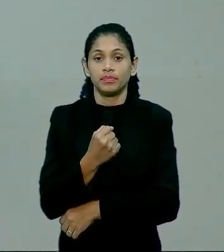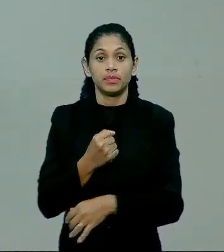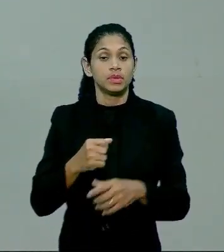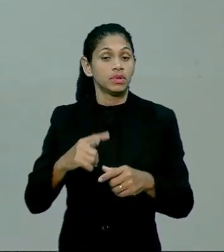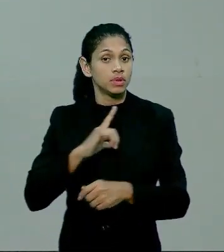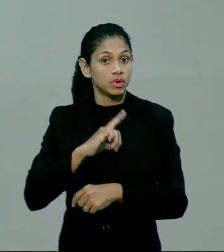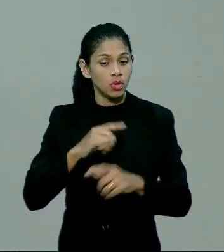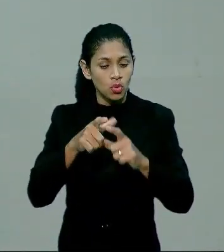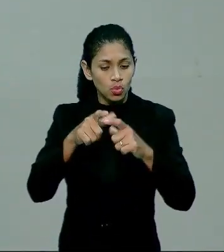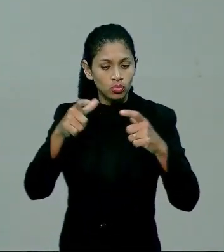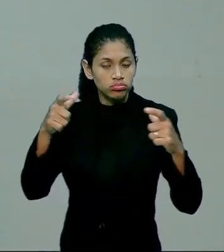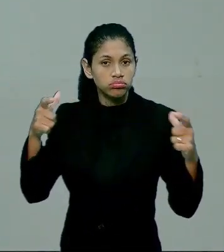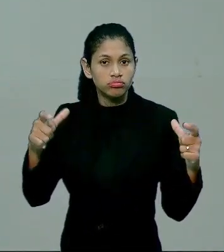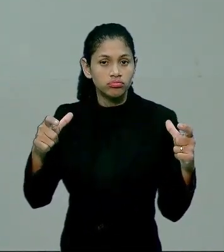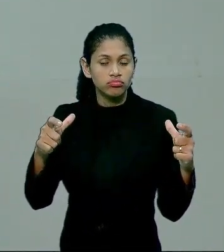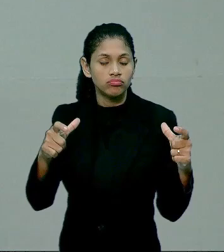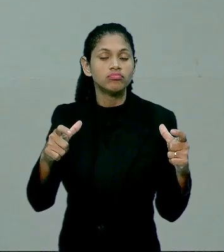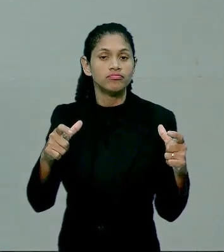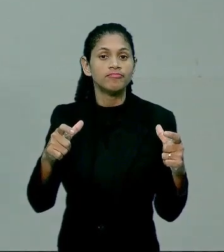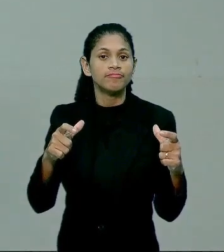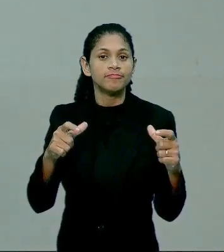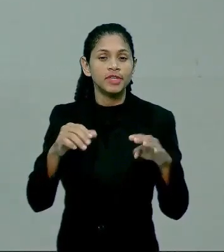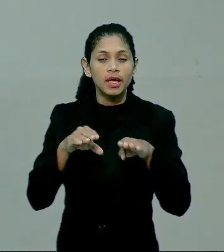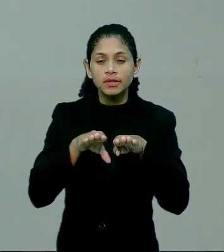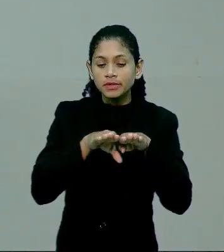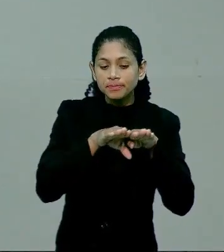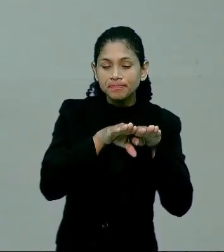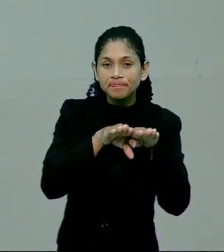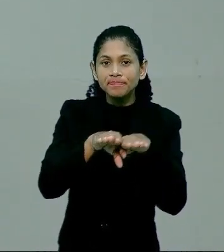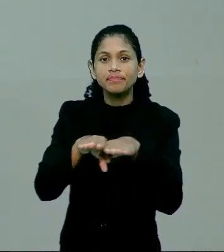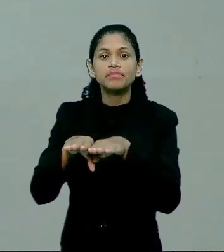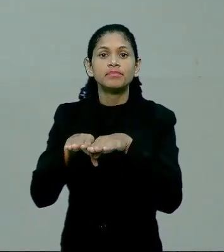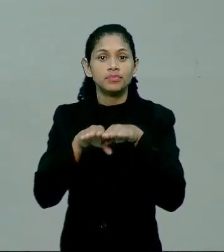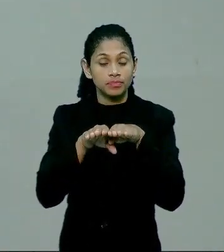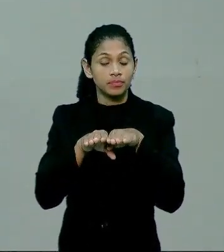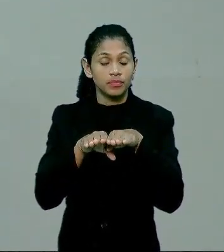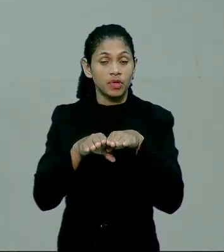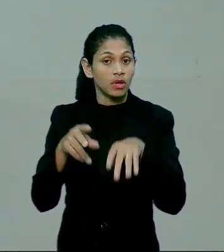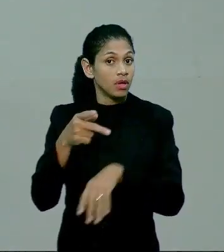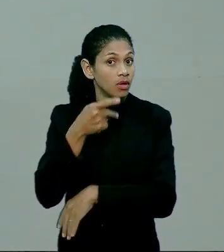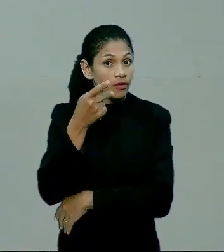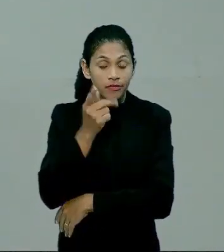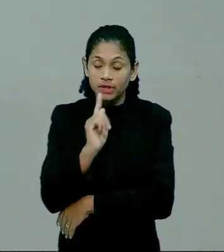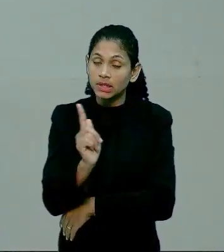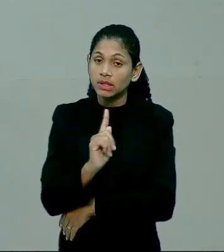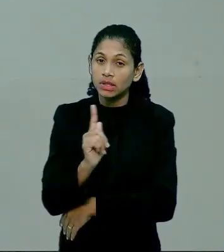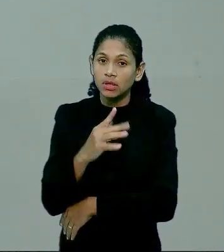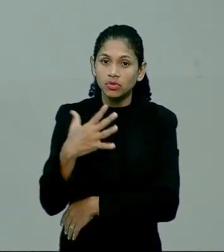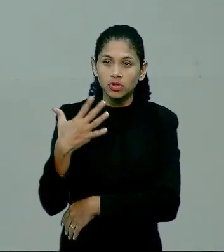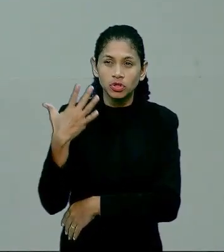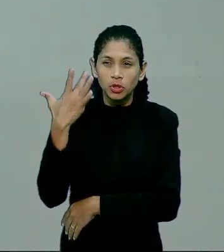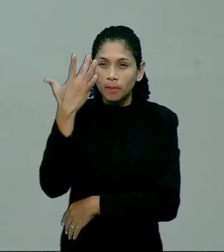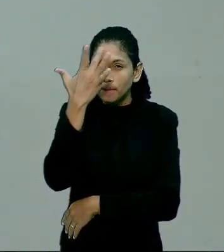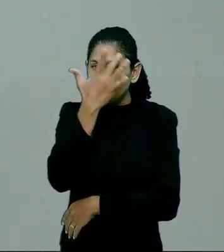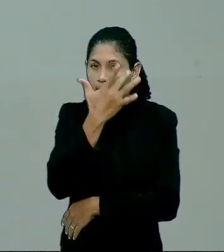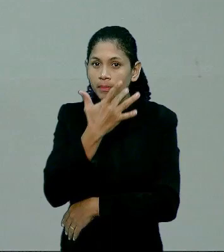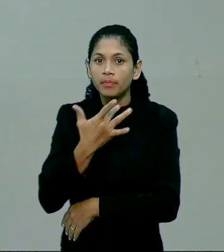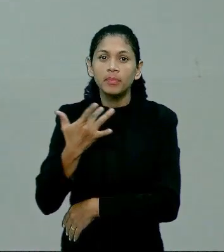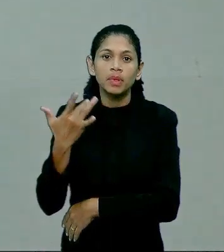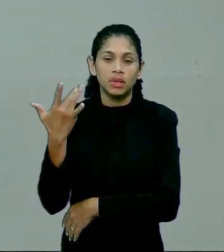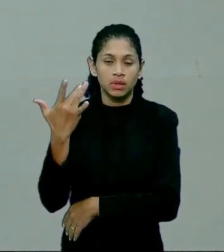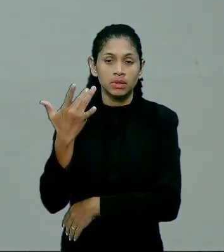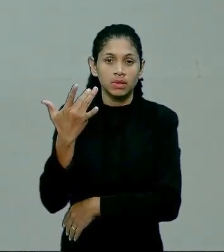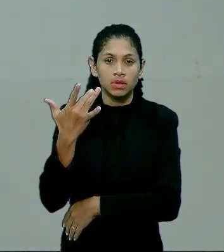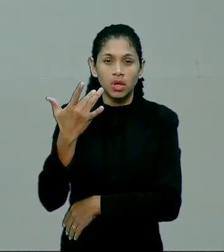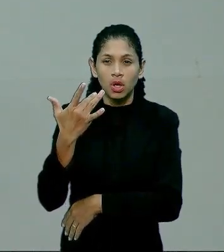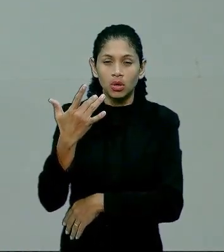complexo de harmonização. E eu não estou falando da harmonização facial, porque a harmonização facial estaria nesse direcionamento da